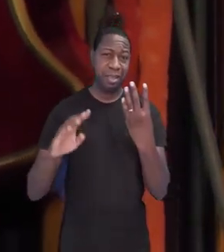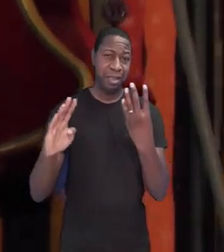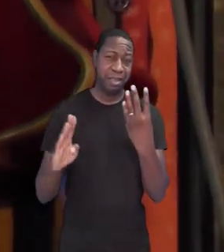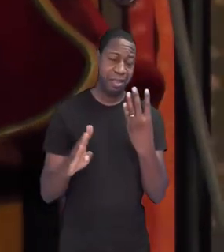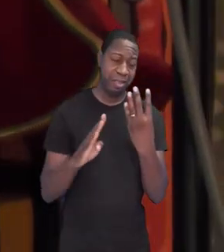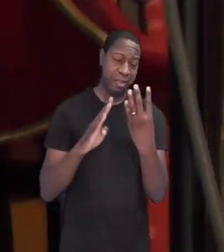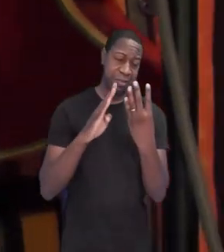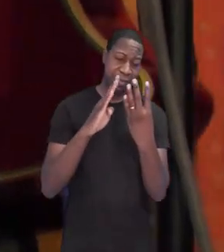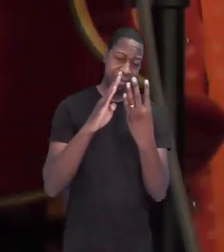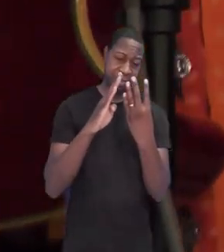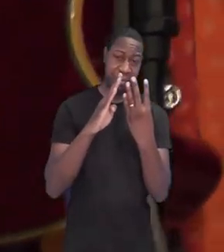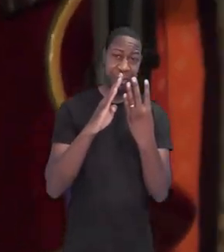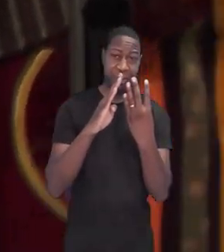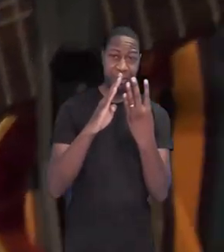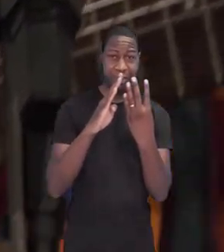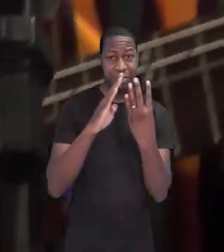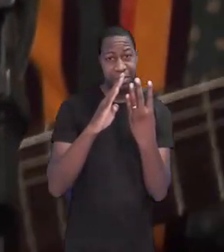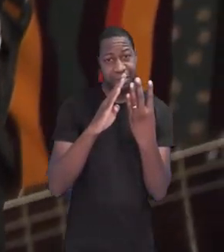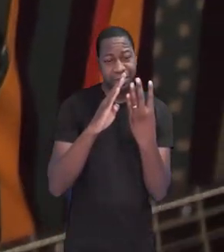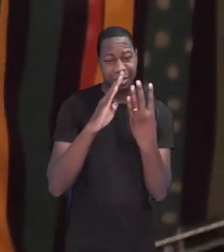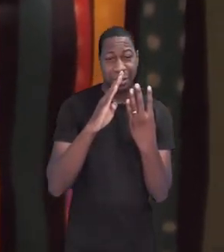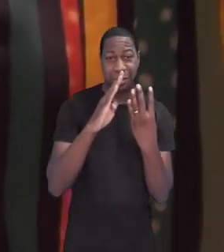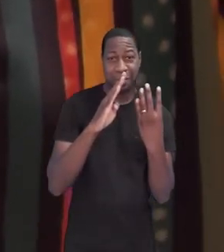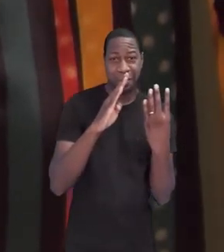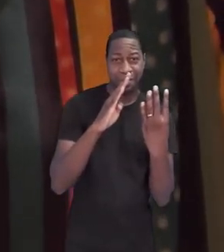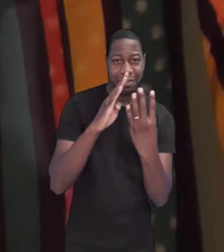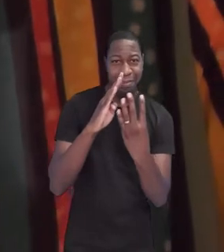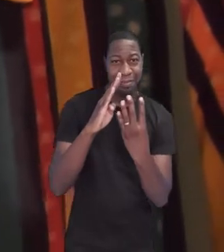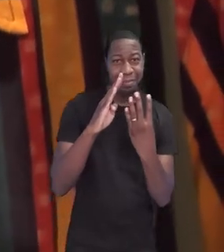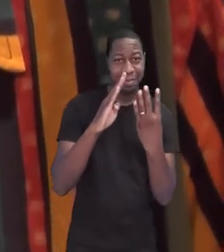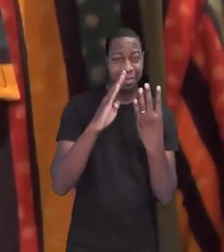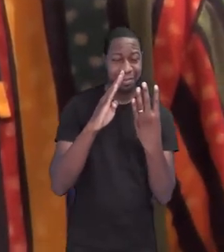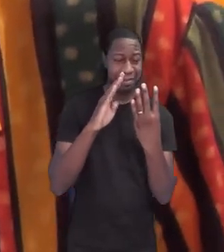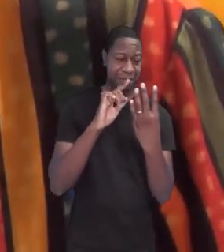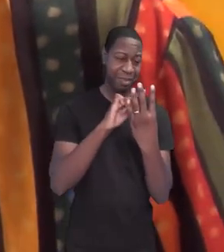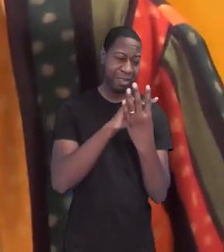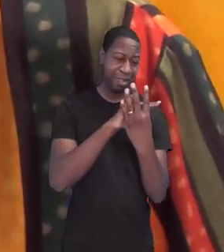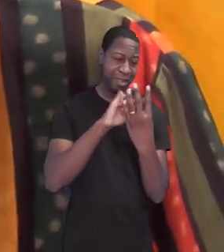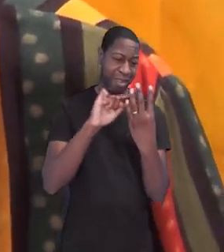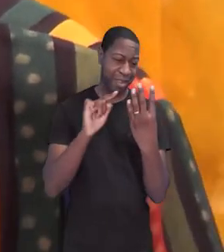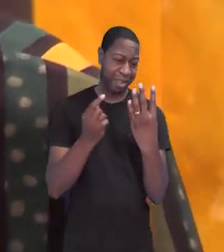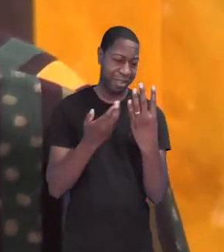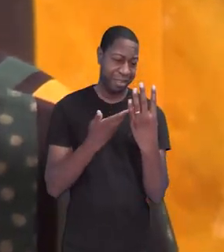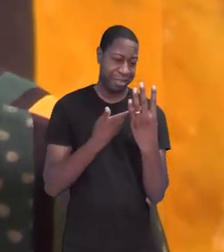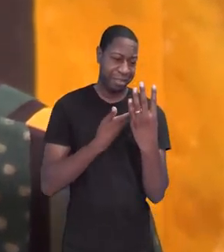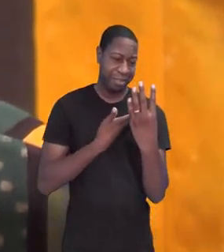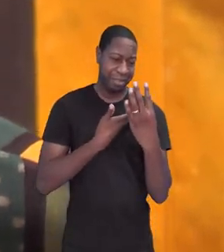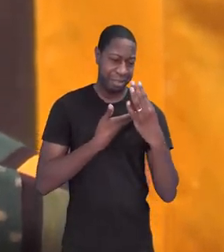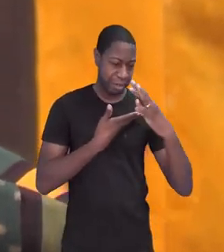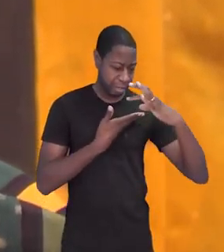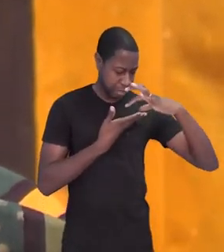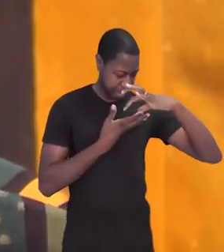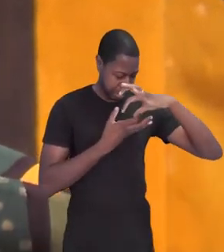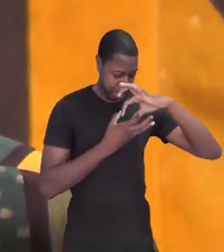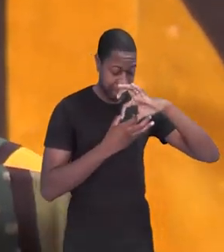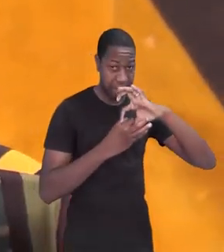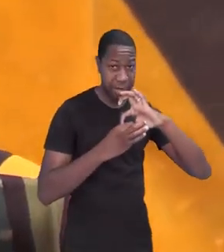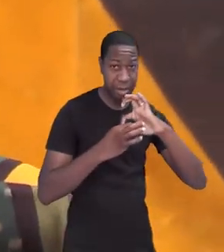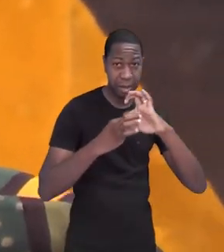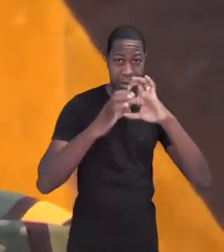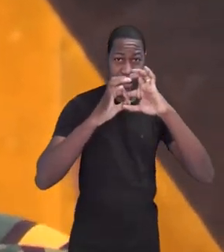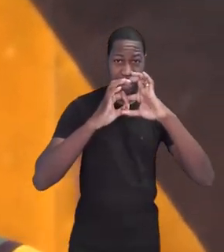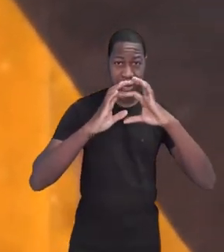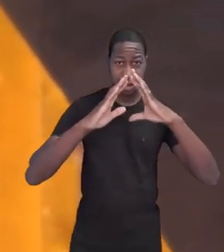Dentro de uma casa vazia, nós somos quatro amigos